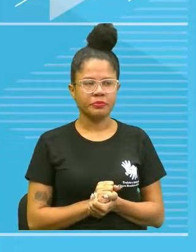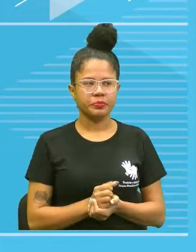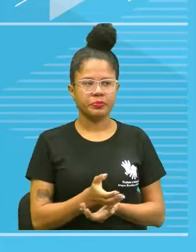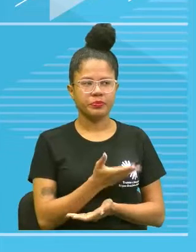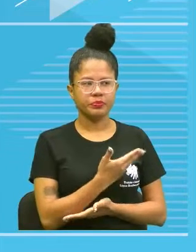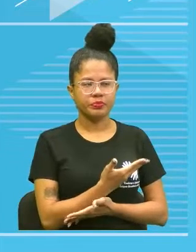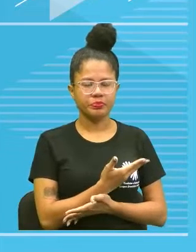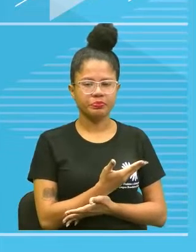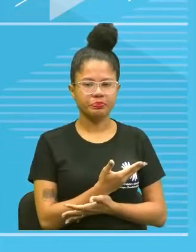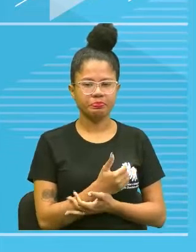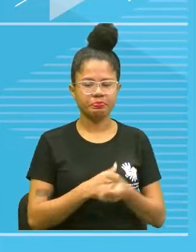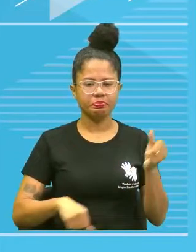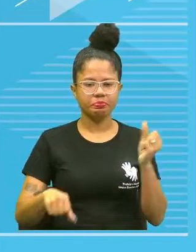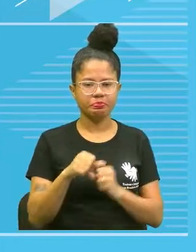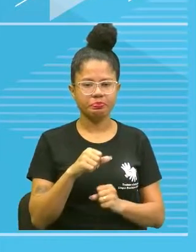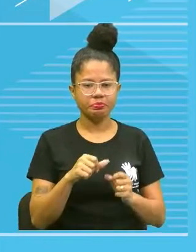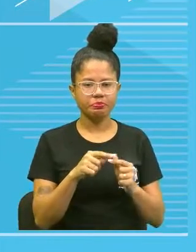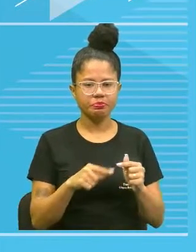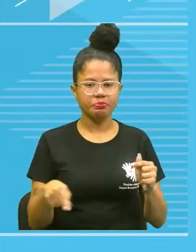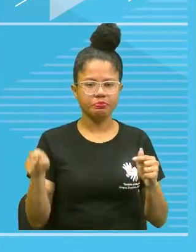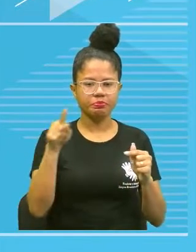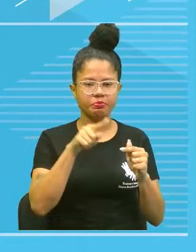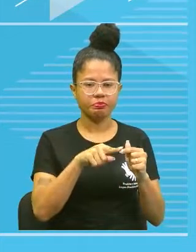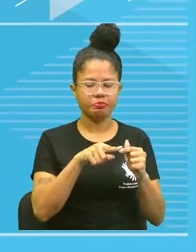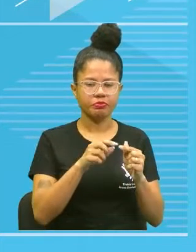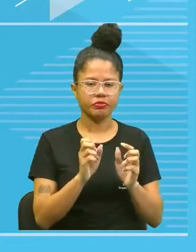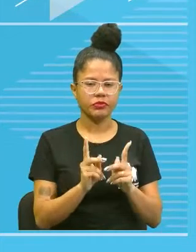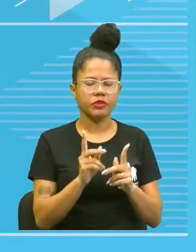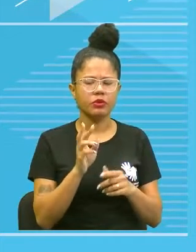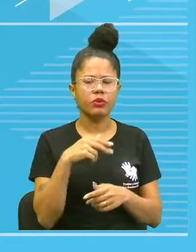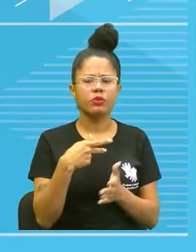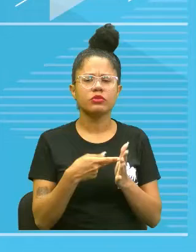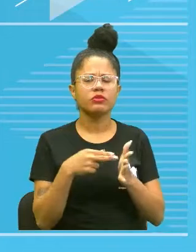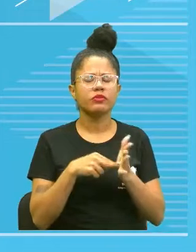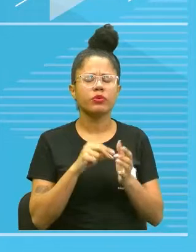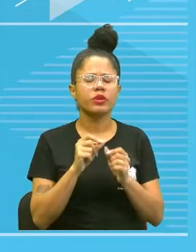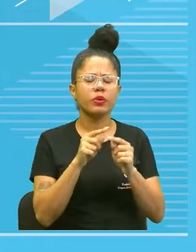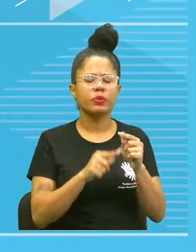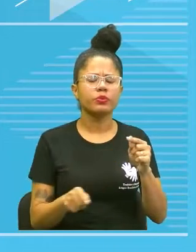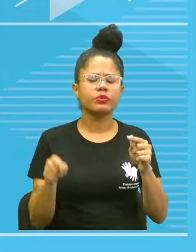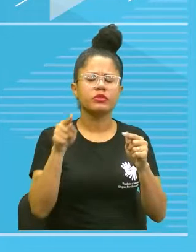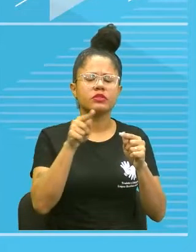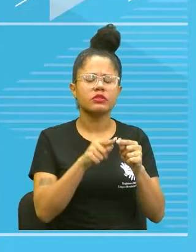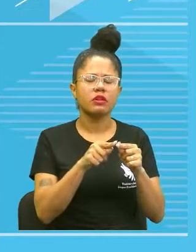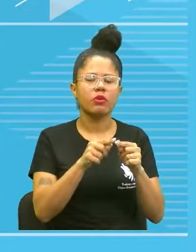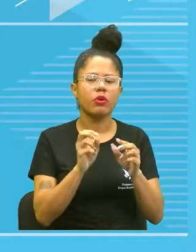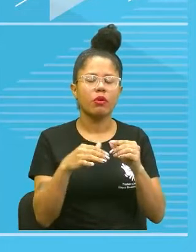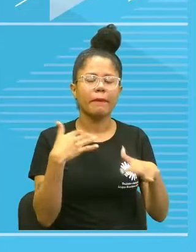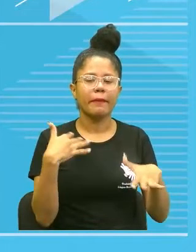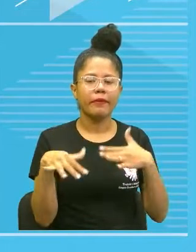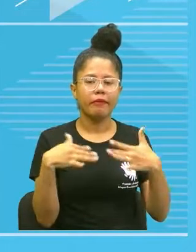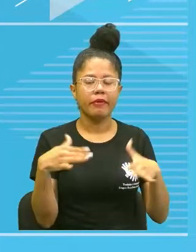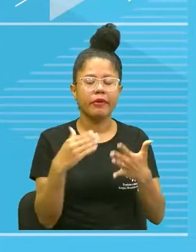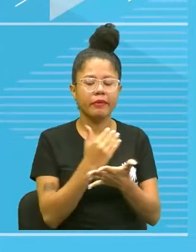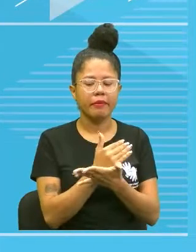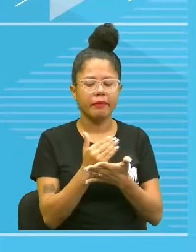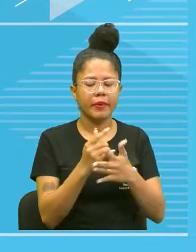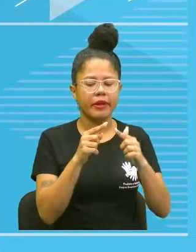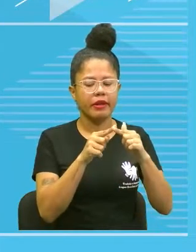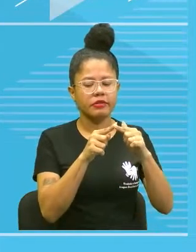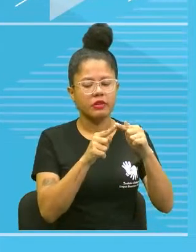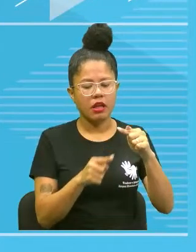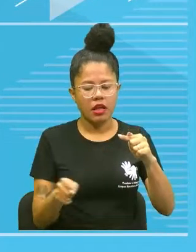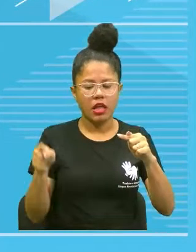Transformações cíclicas. Primeiro ponto que a gente tem que entender o que é um ciclo. Um ciclo é um movimento que começa e termina no